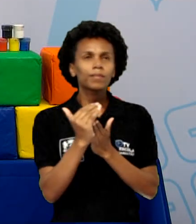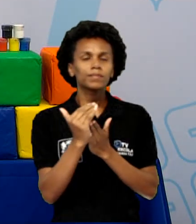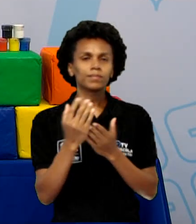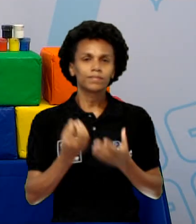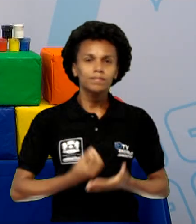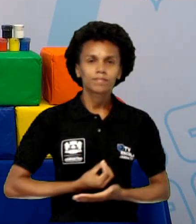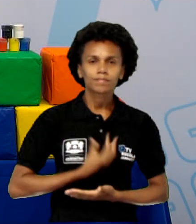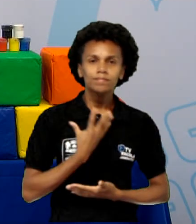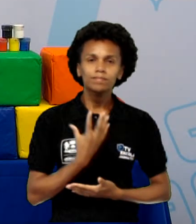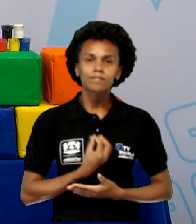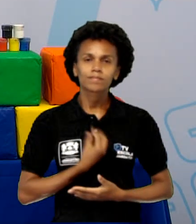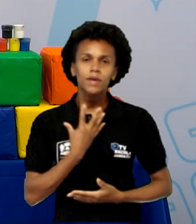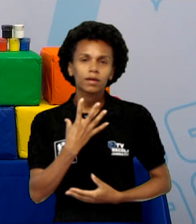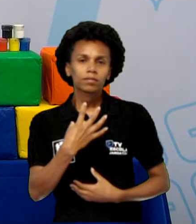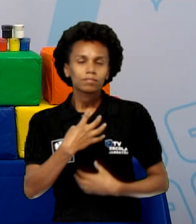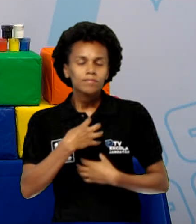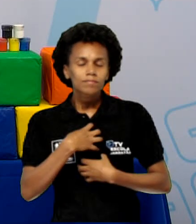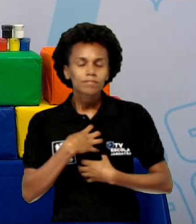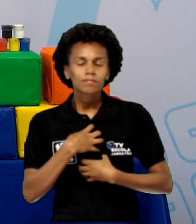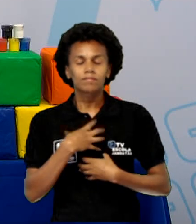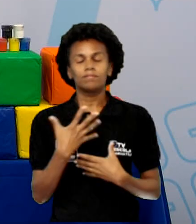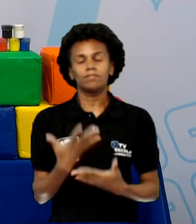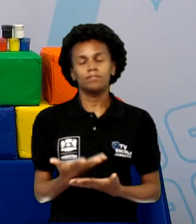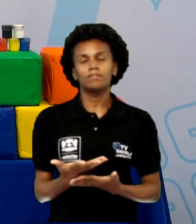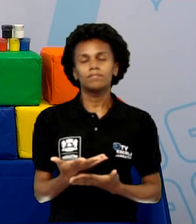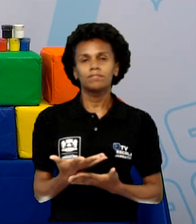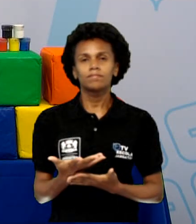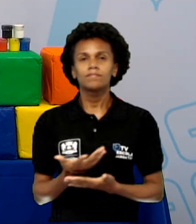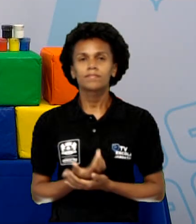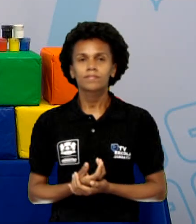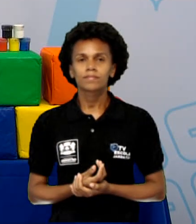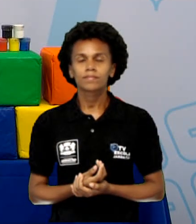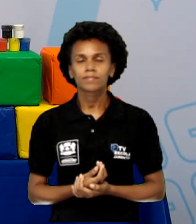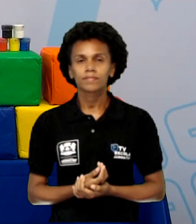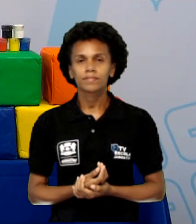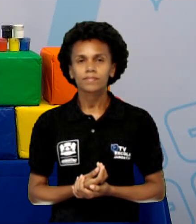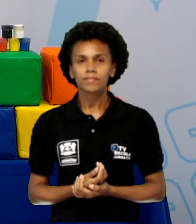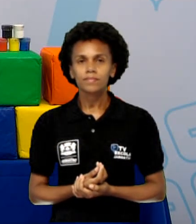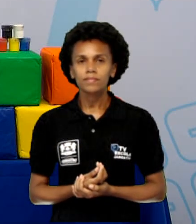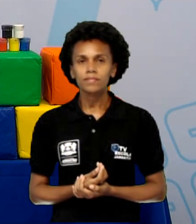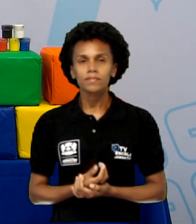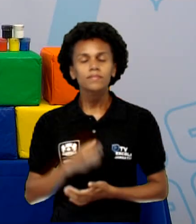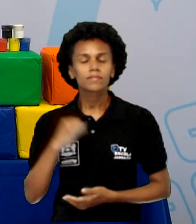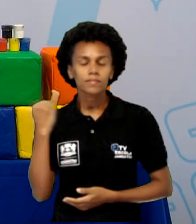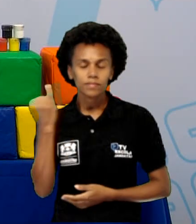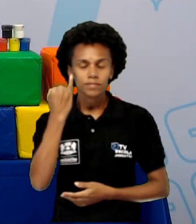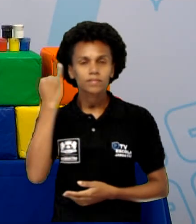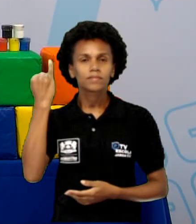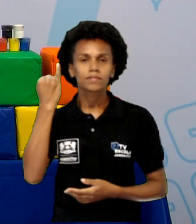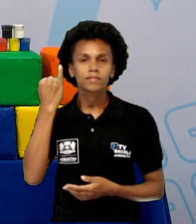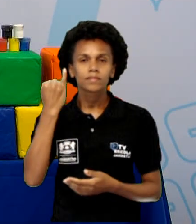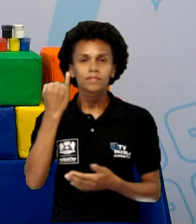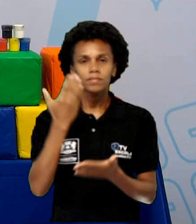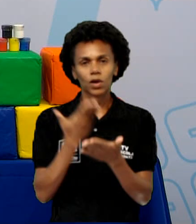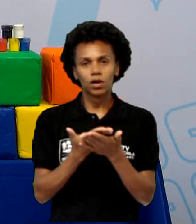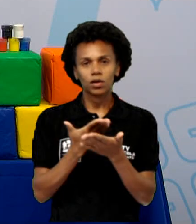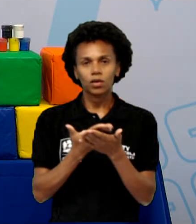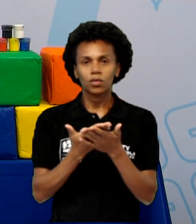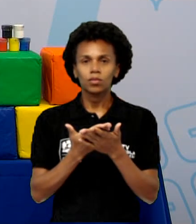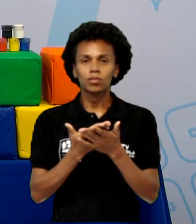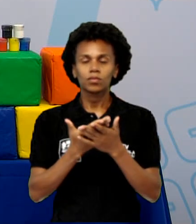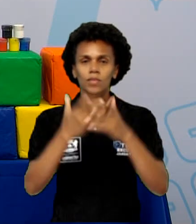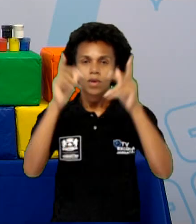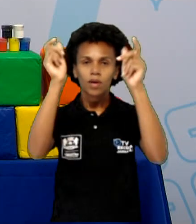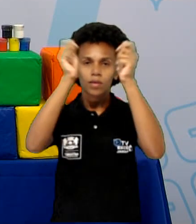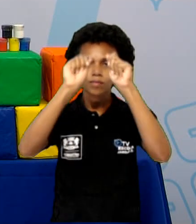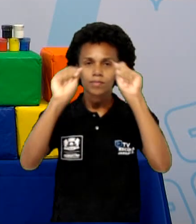nossos sentimentos, uma mensagem que a gente queira passar, ok? Então, essa é a importância da gente estudar arte. Então,